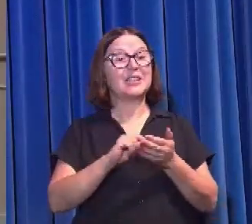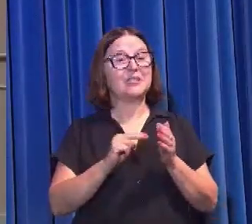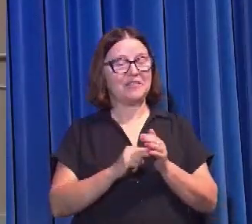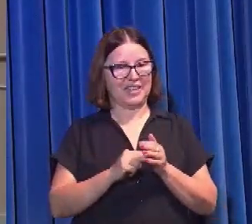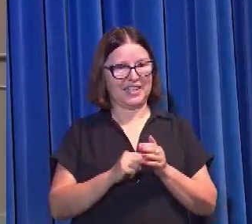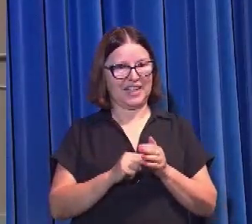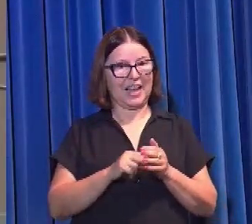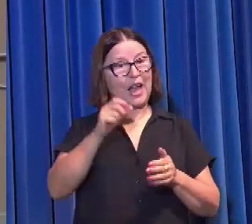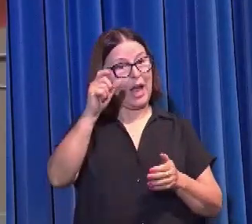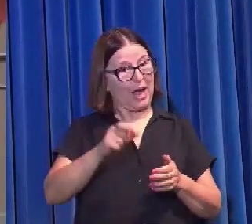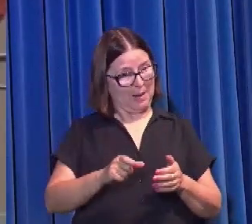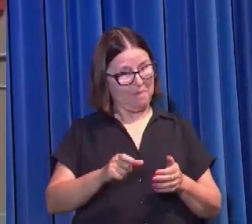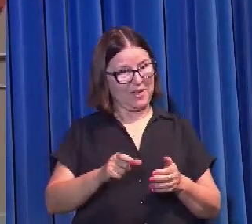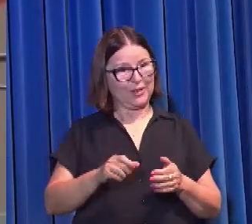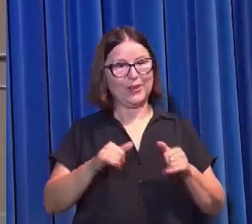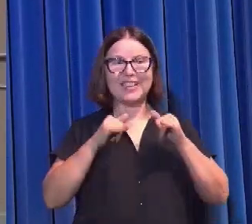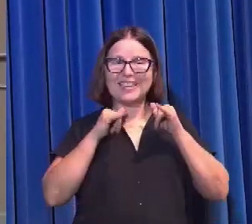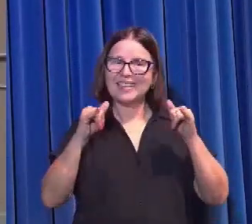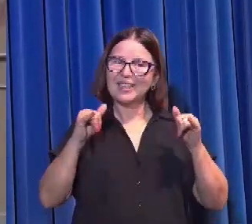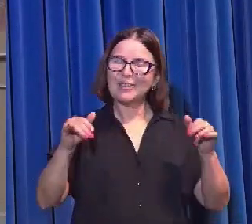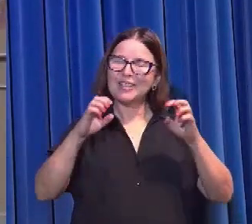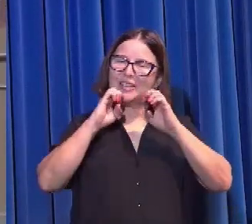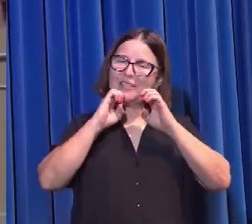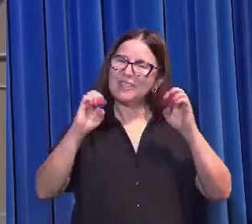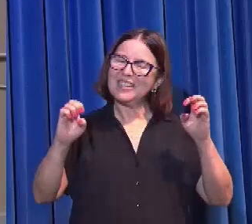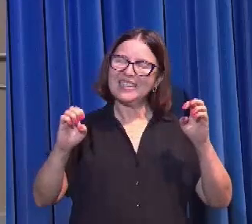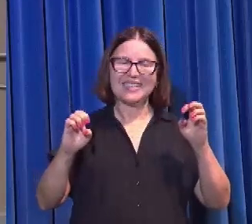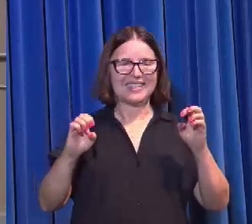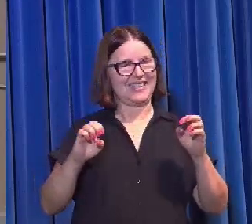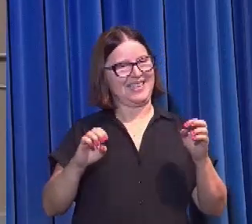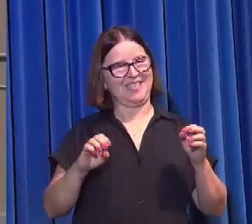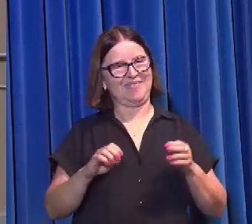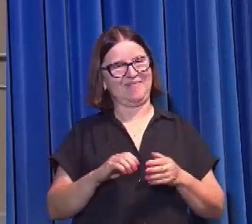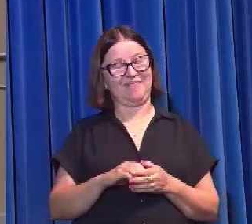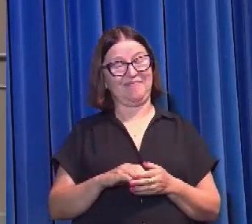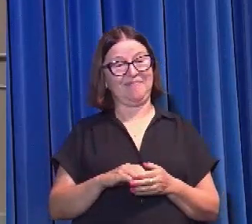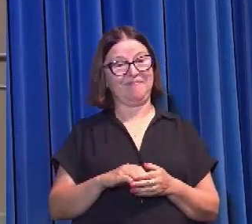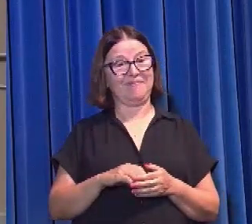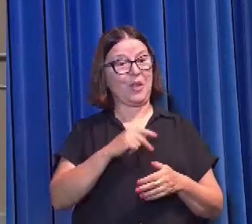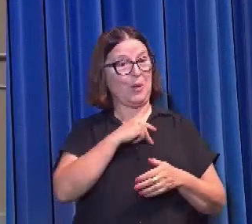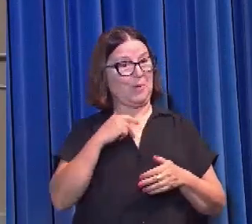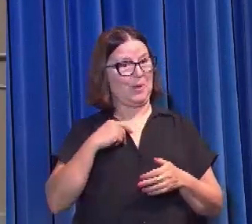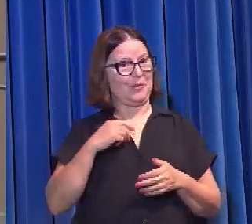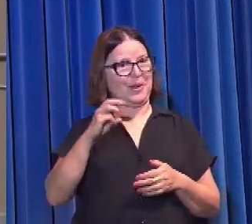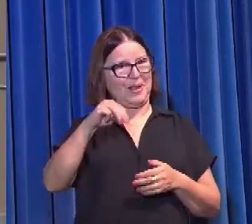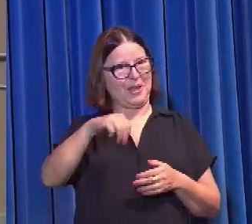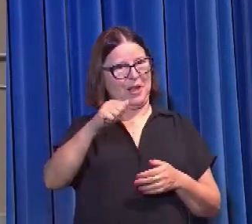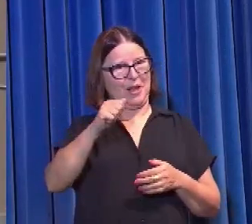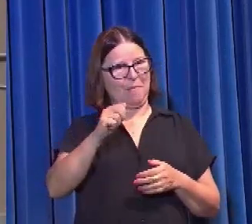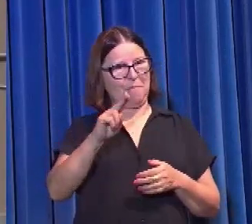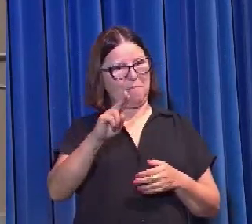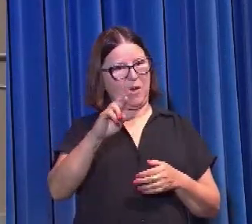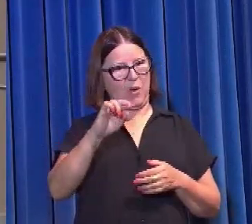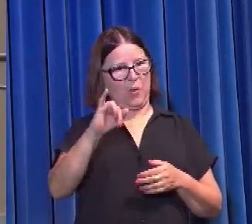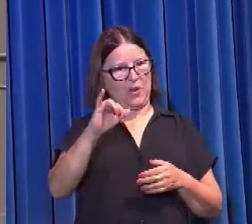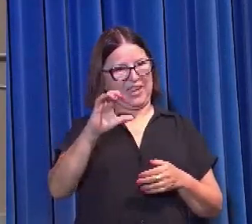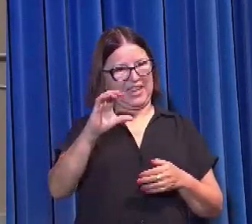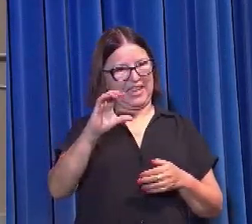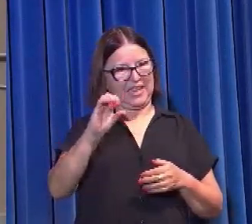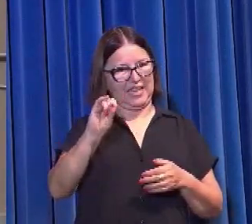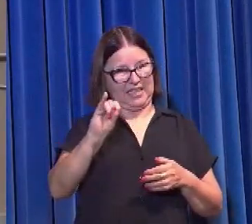levar o evangelho para o ímpio, para aquele que não conhece. Maurício gosta de ir em clínica de recuperação de drogado, gosta de ir na cadeia,